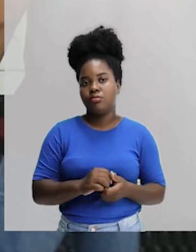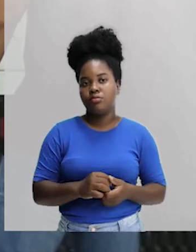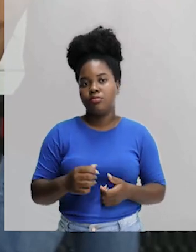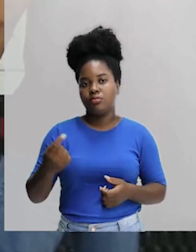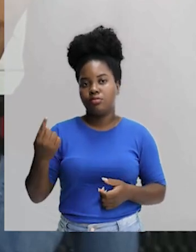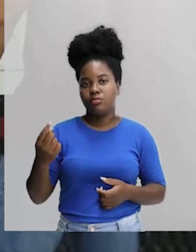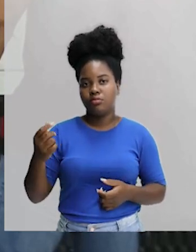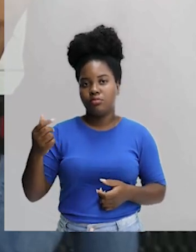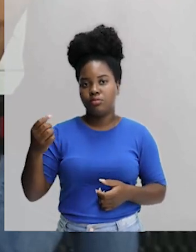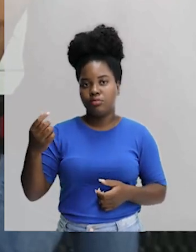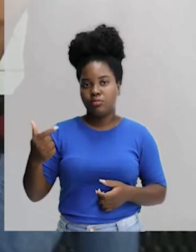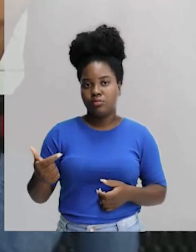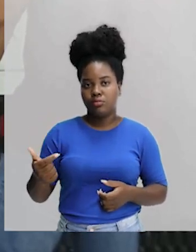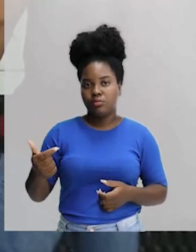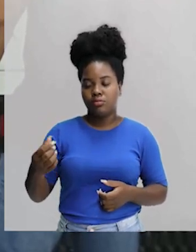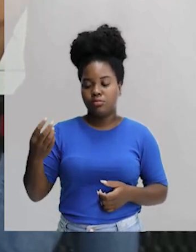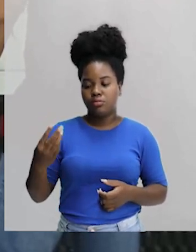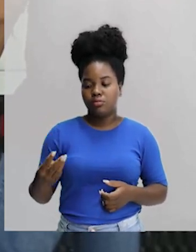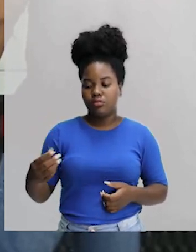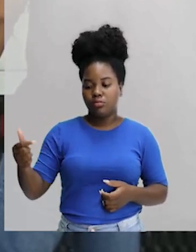a 1/3 ao quadrado